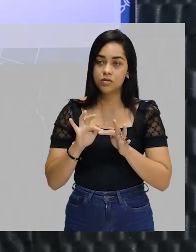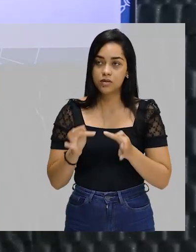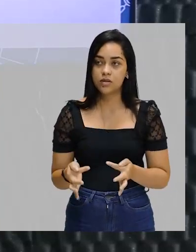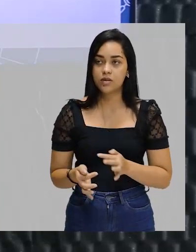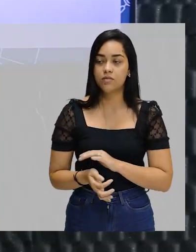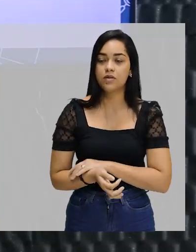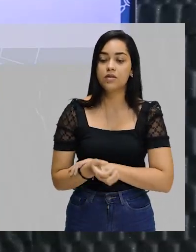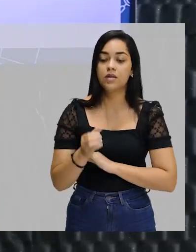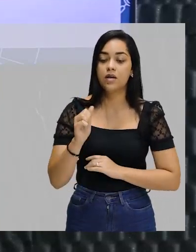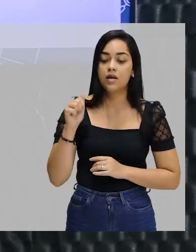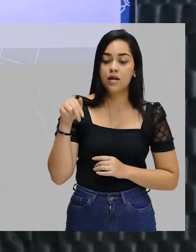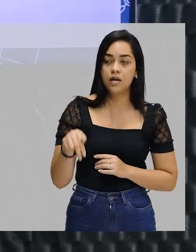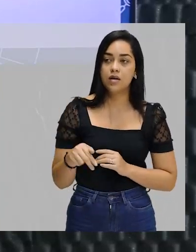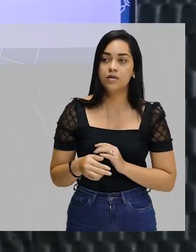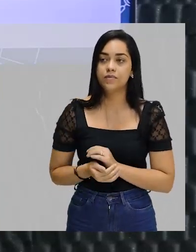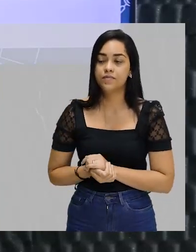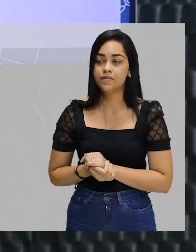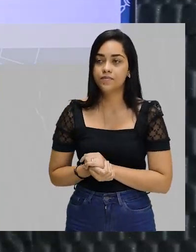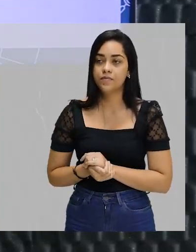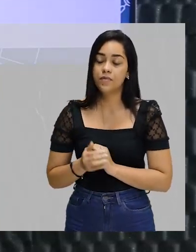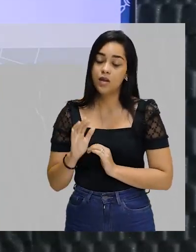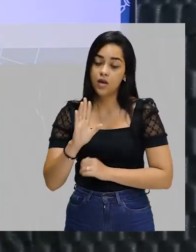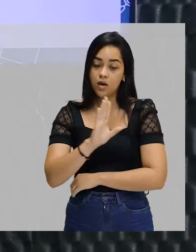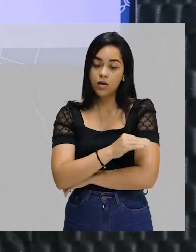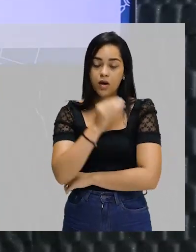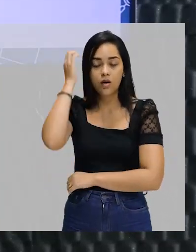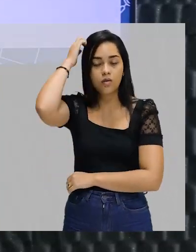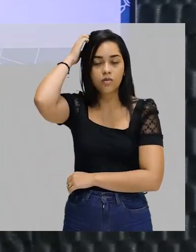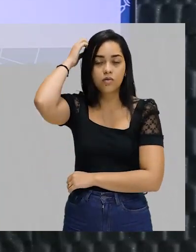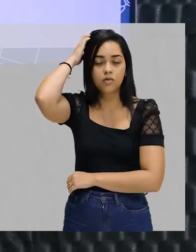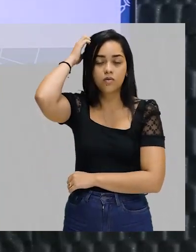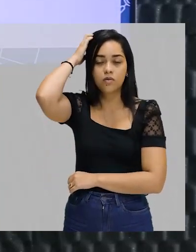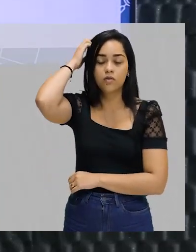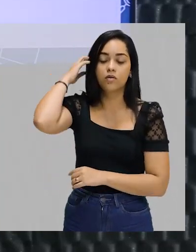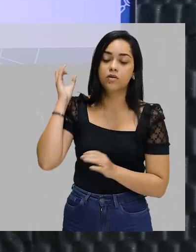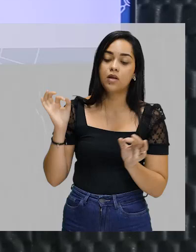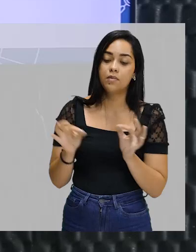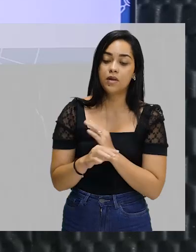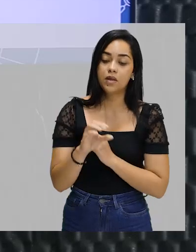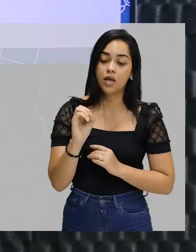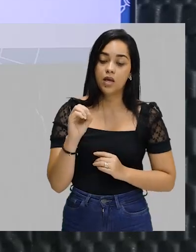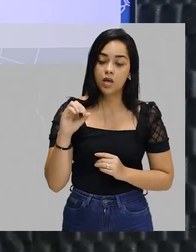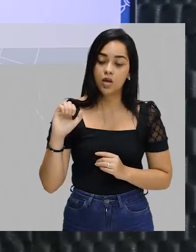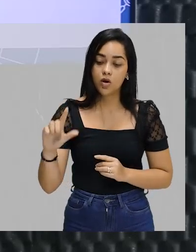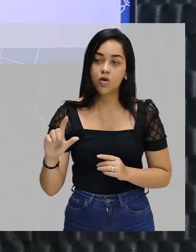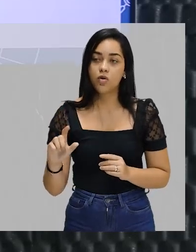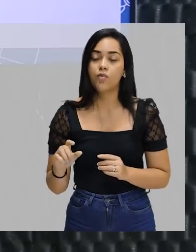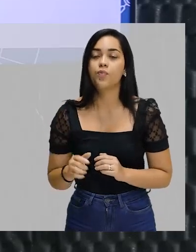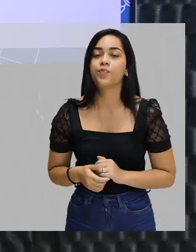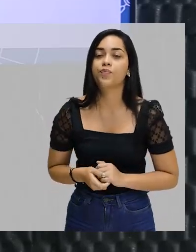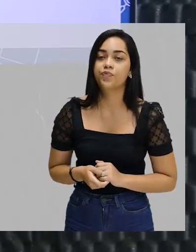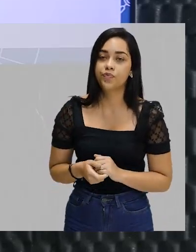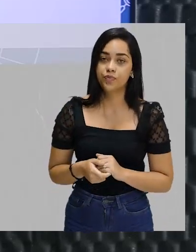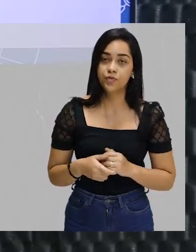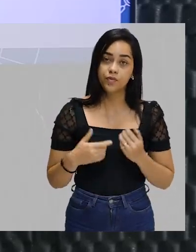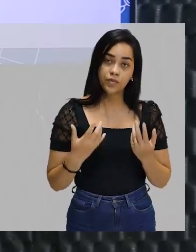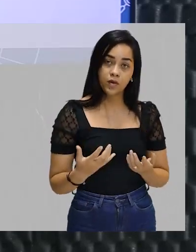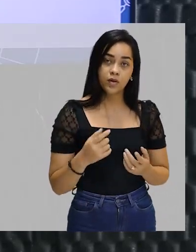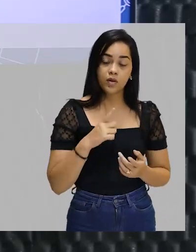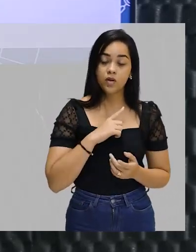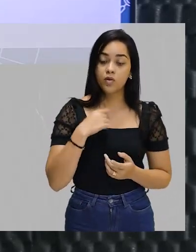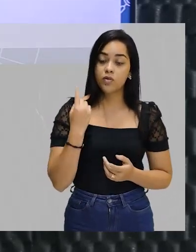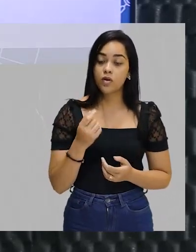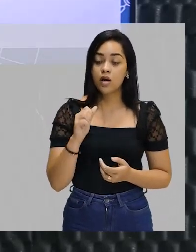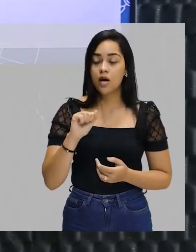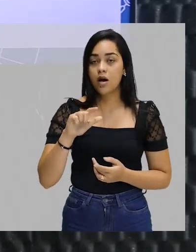simples, an. Como ele é um álcool, termina em ol. Metanol. Beleza? Olha aqui o